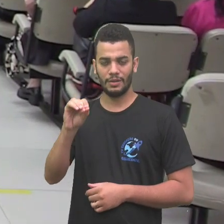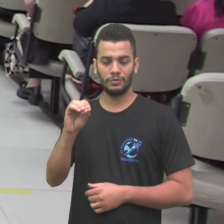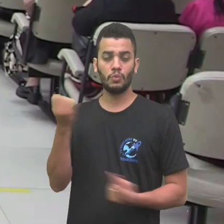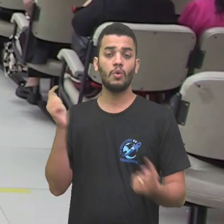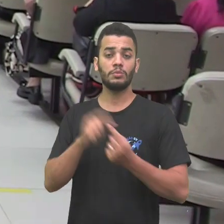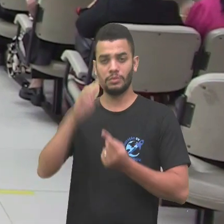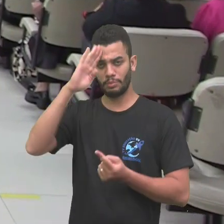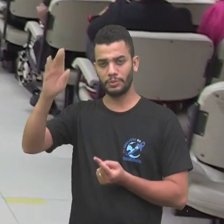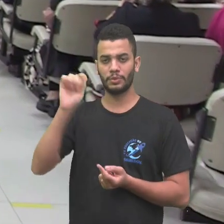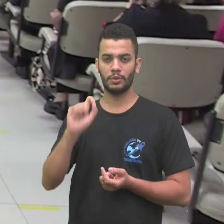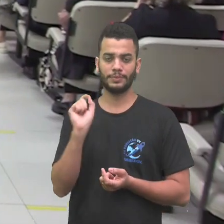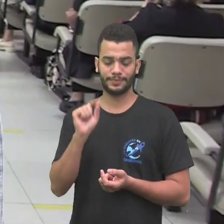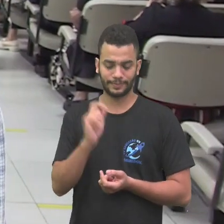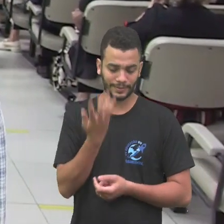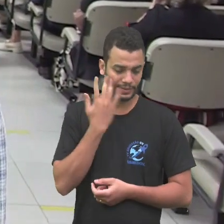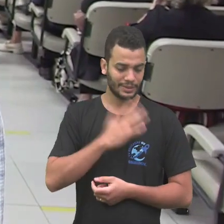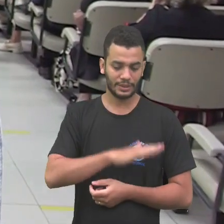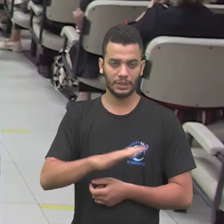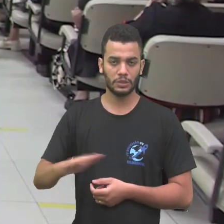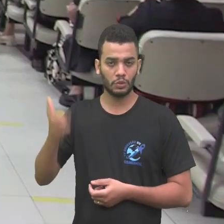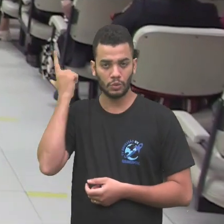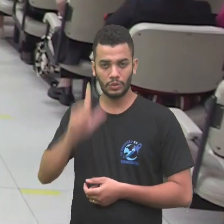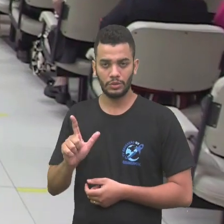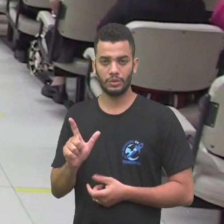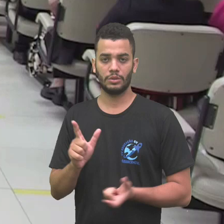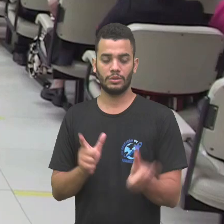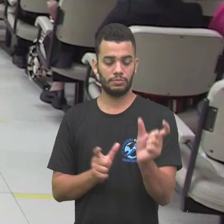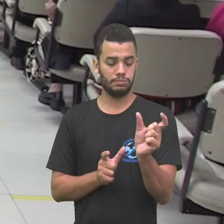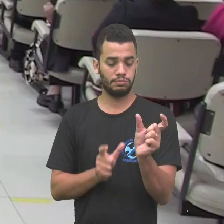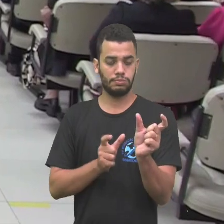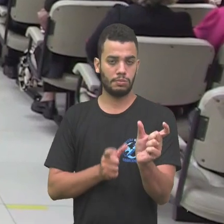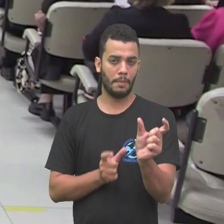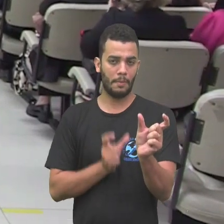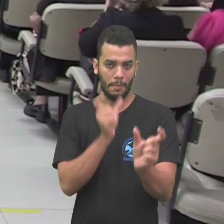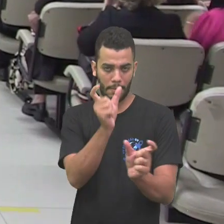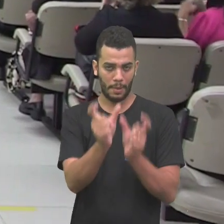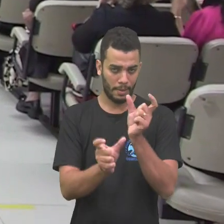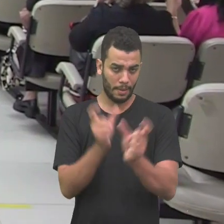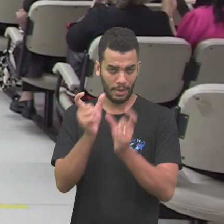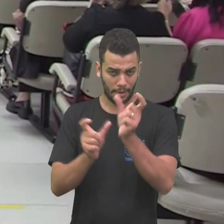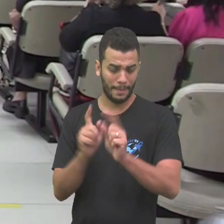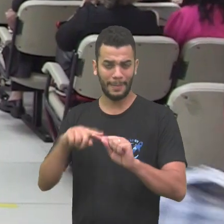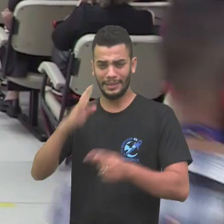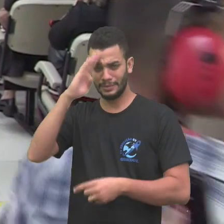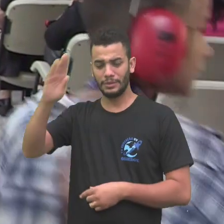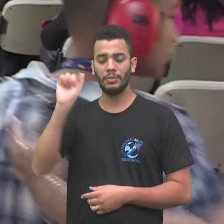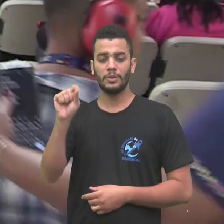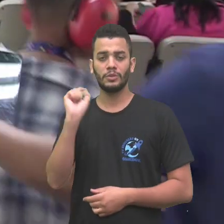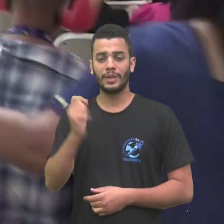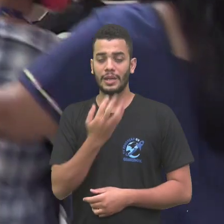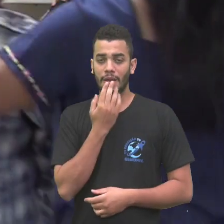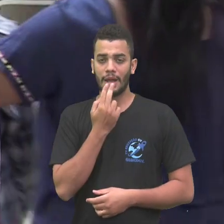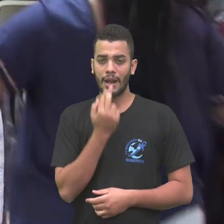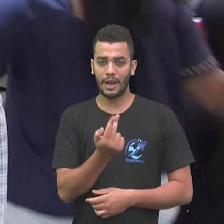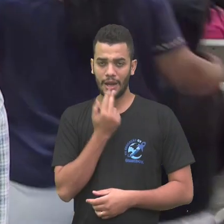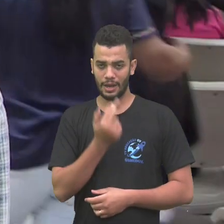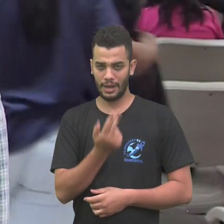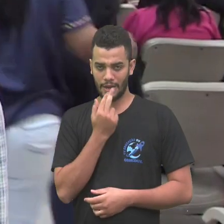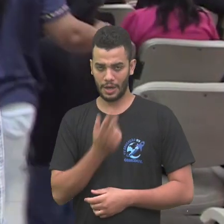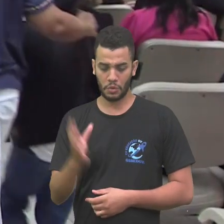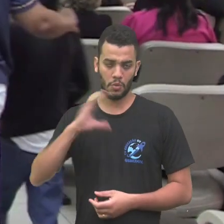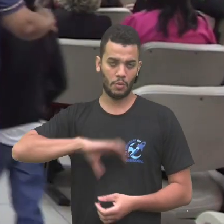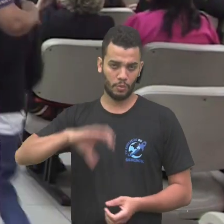facilitar, né, para as crianças o aprendizado da língua escrita, é a intenção principal. Então é a ortografia, que as